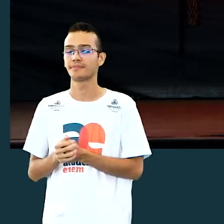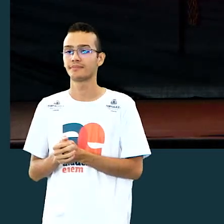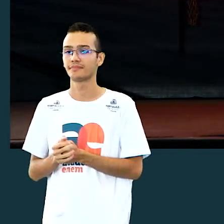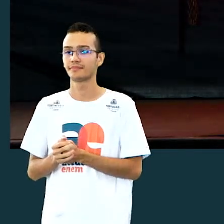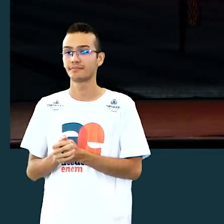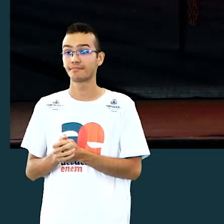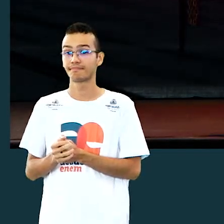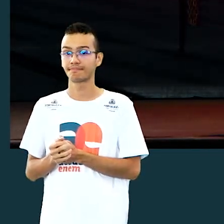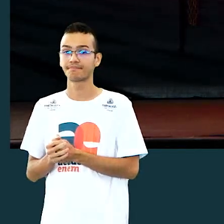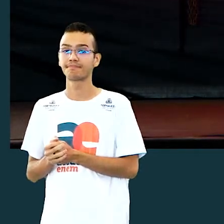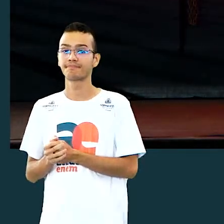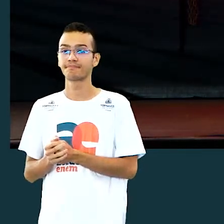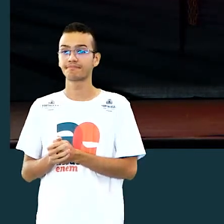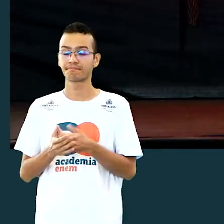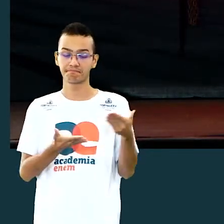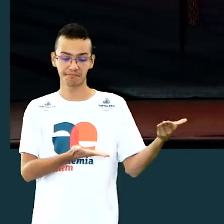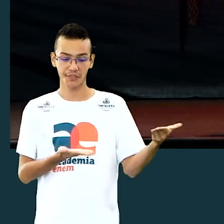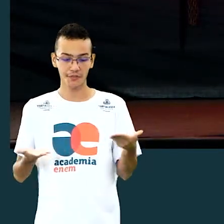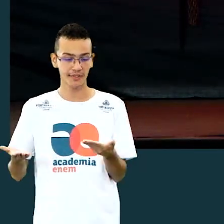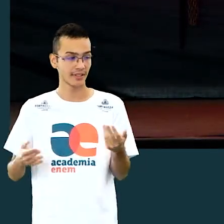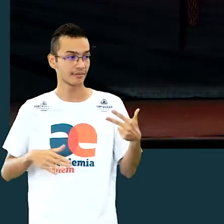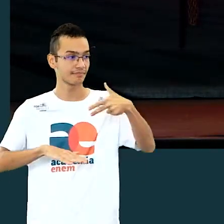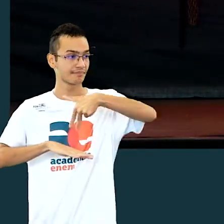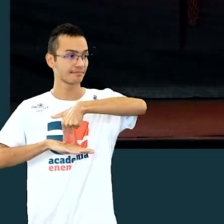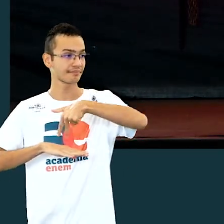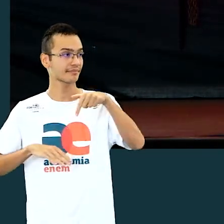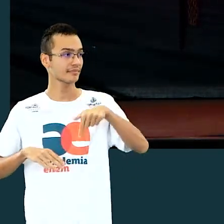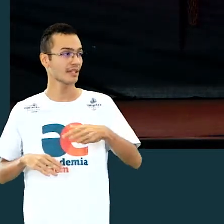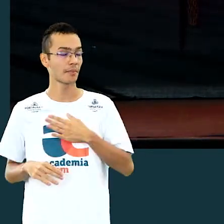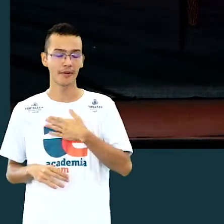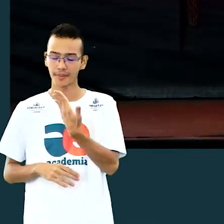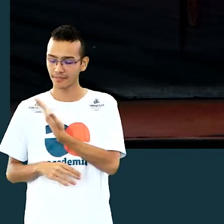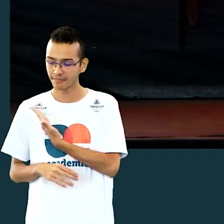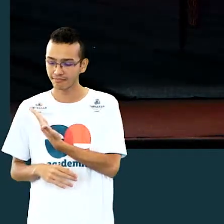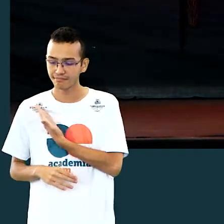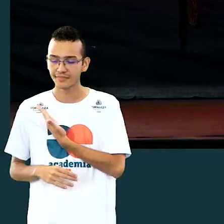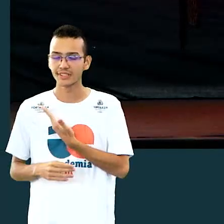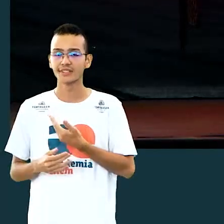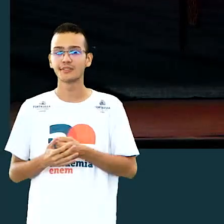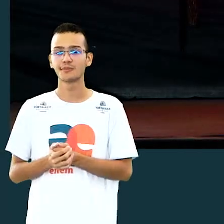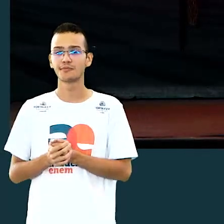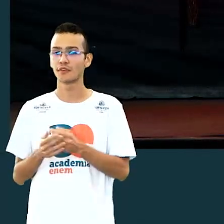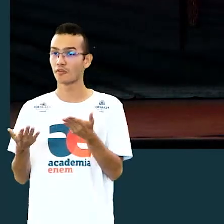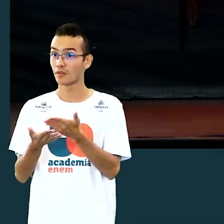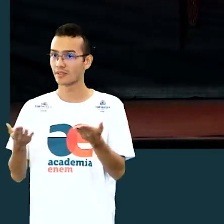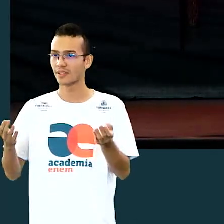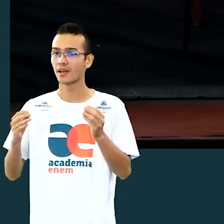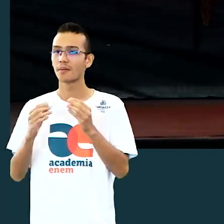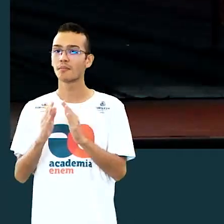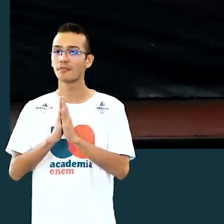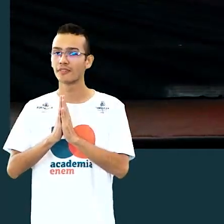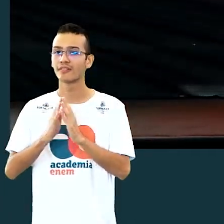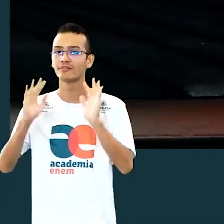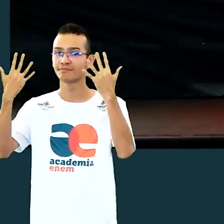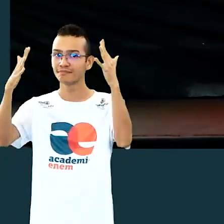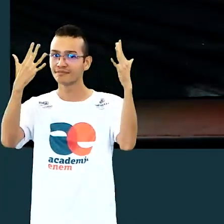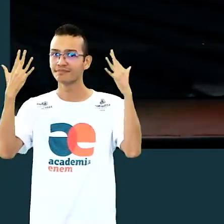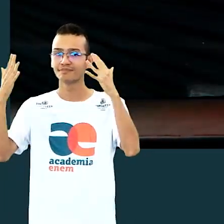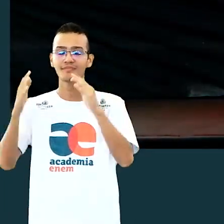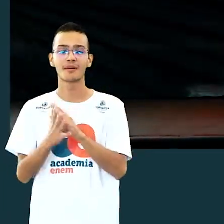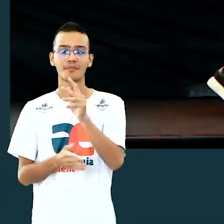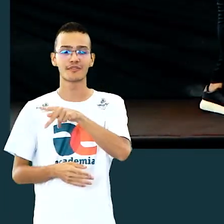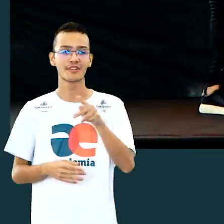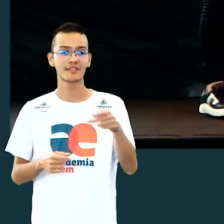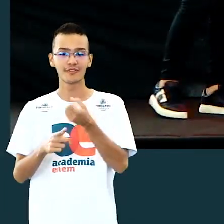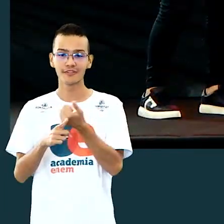gostaria de convidar ao palco o meu amigo, que vai ser recebido por vocês com uma generosa salva de palmas, Carlos Júnior, professor de Física. Vem para